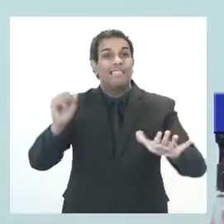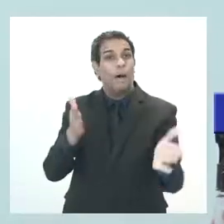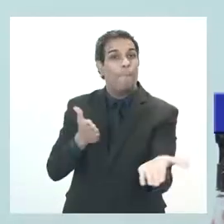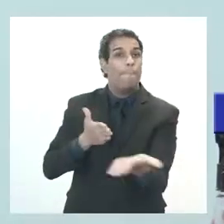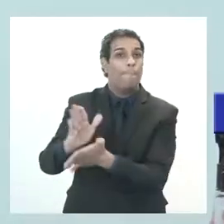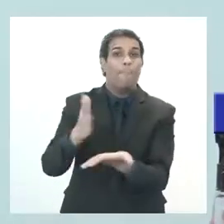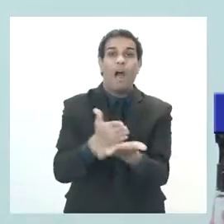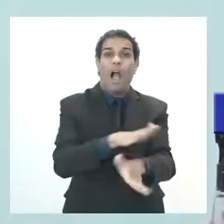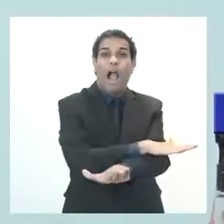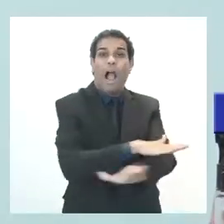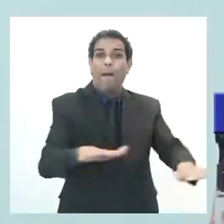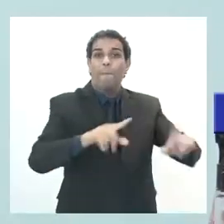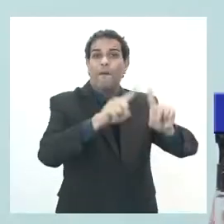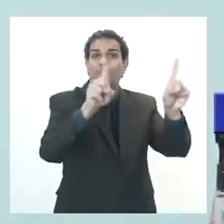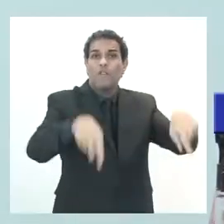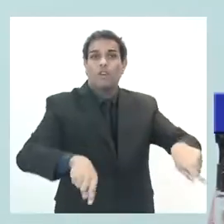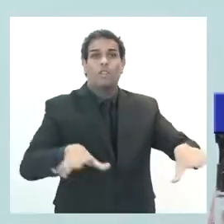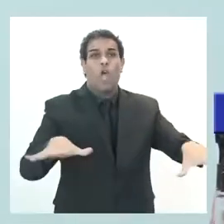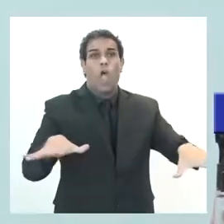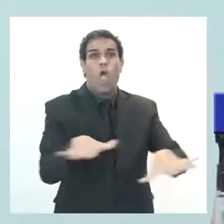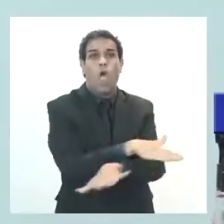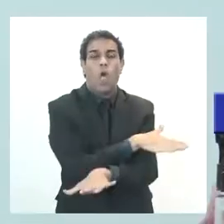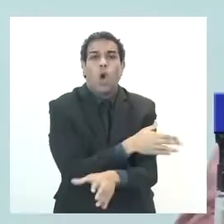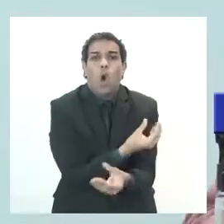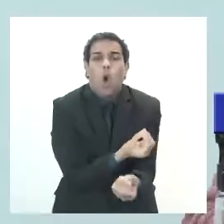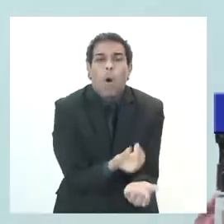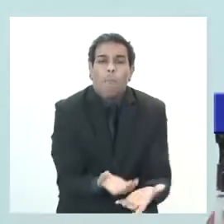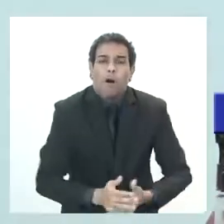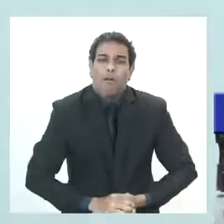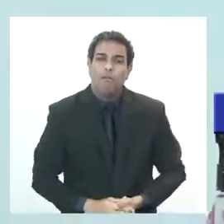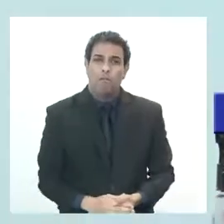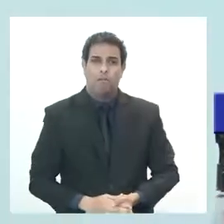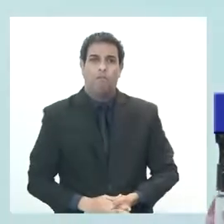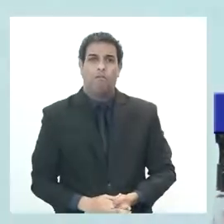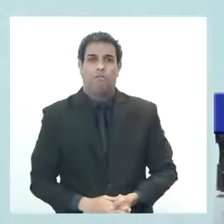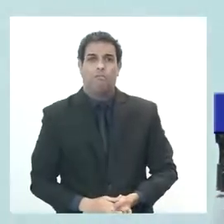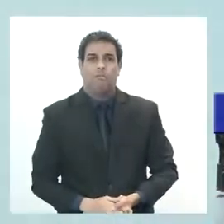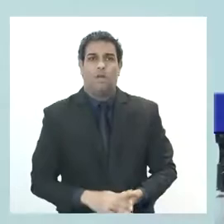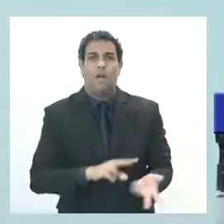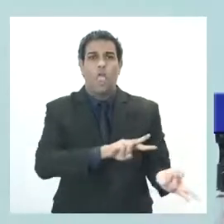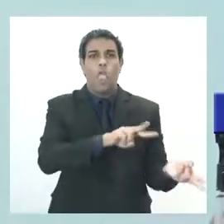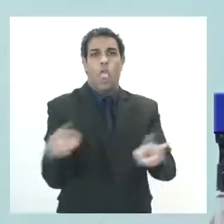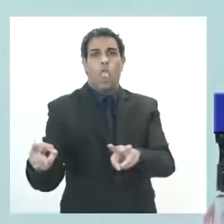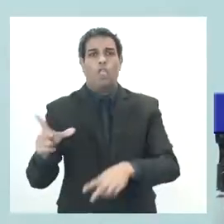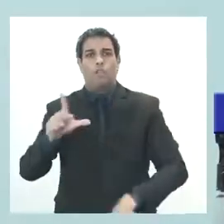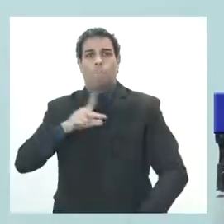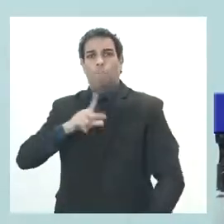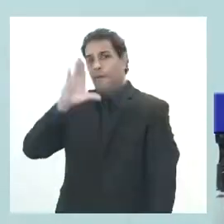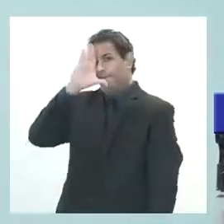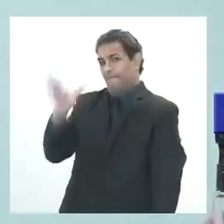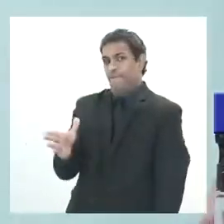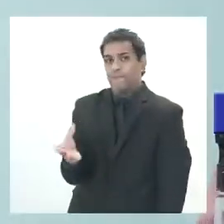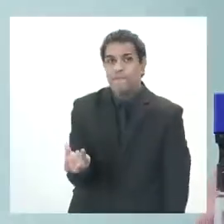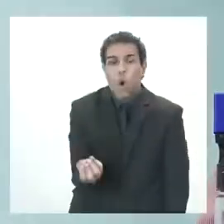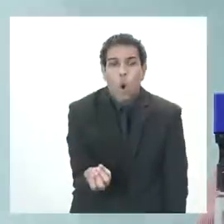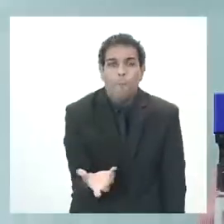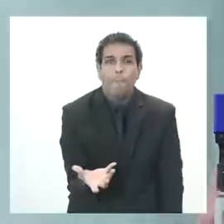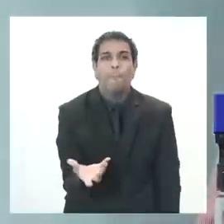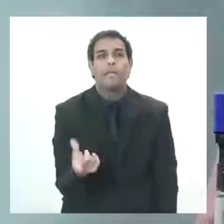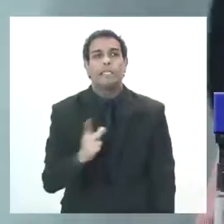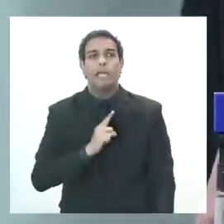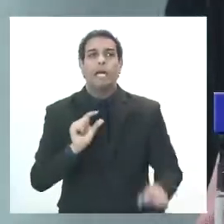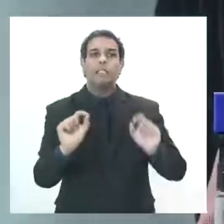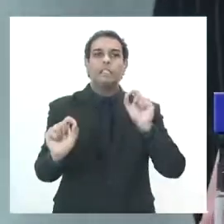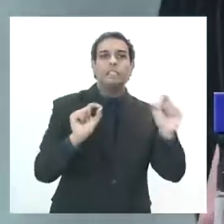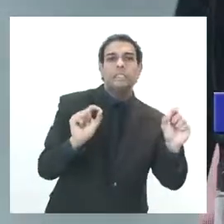aí acaba a granada já tá lá em pequenos detalhes em pequenas ideias em pequenos atos